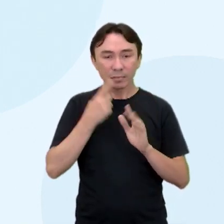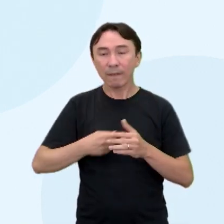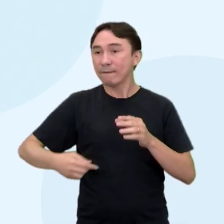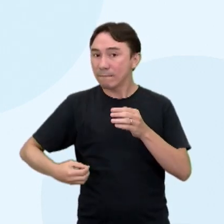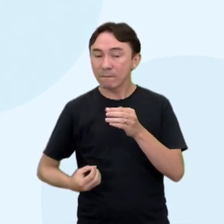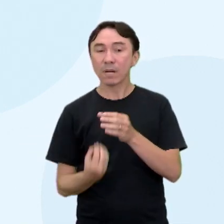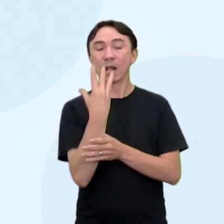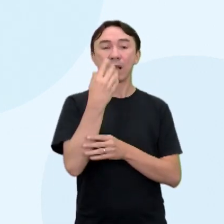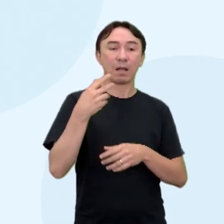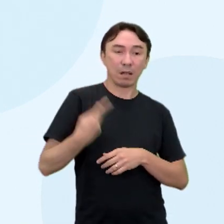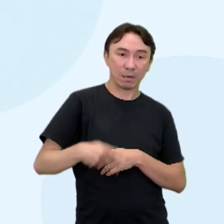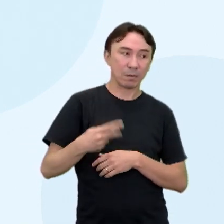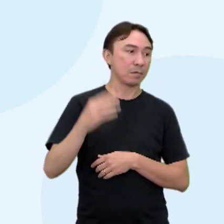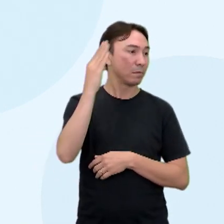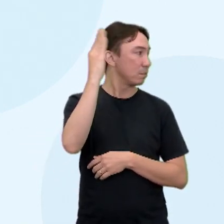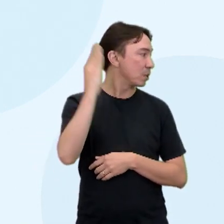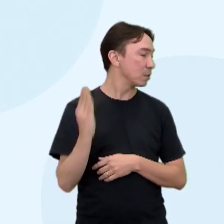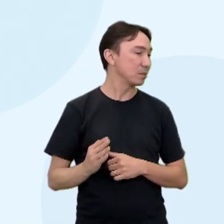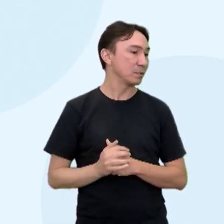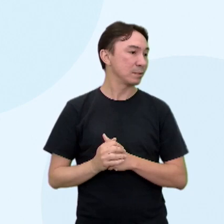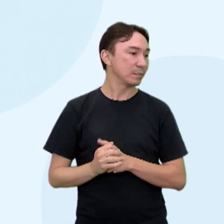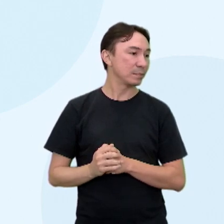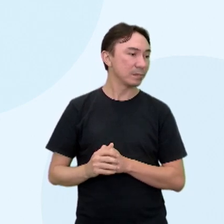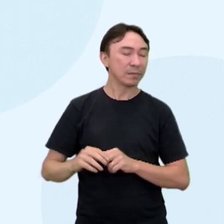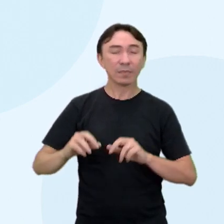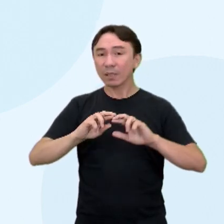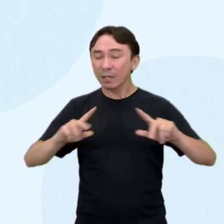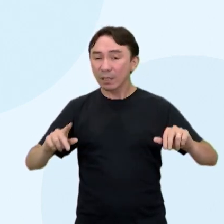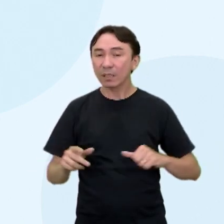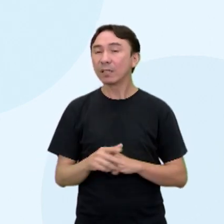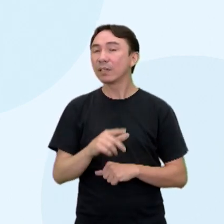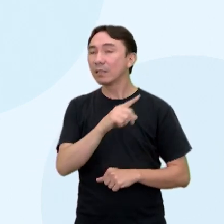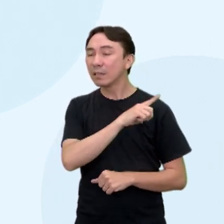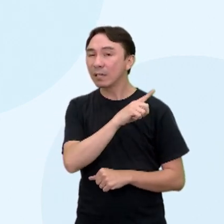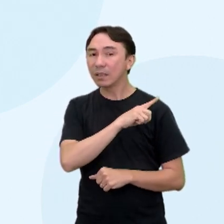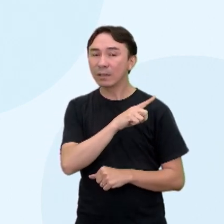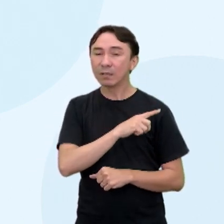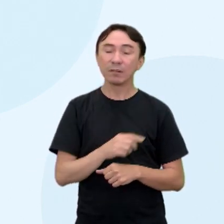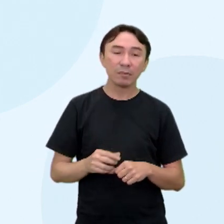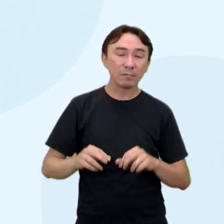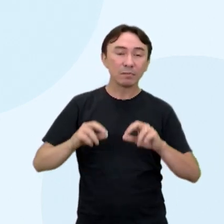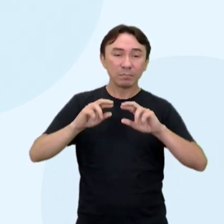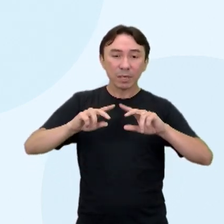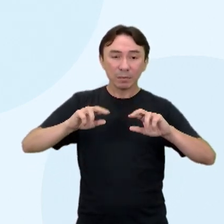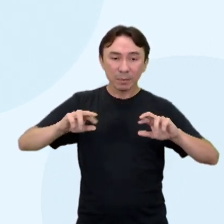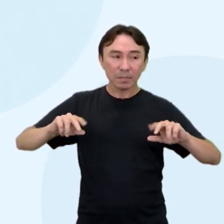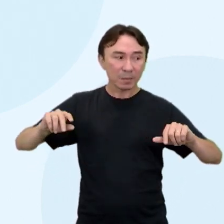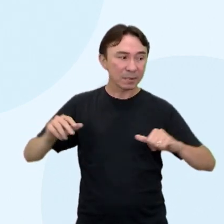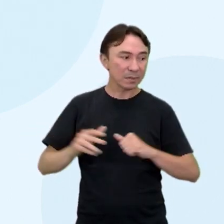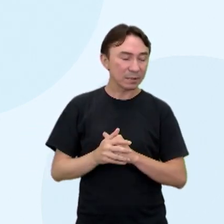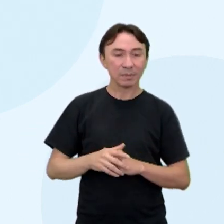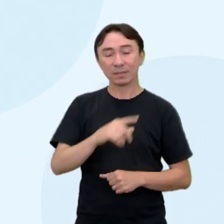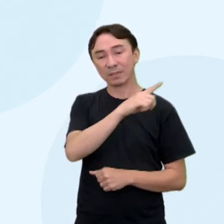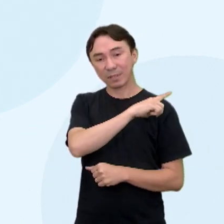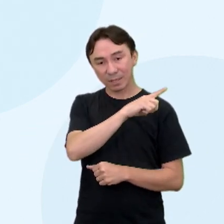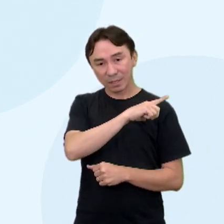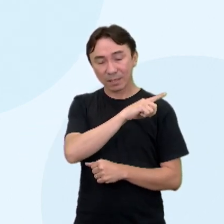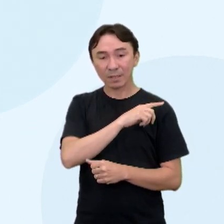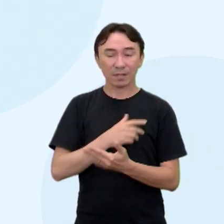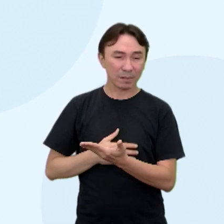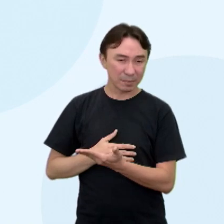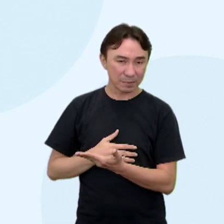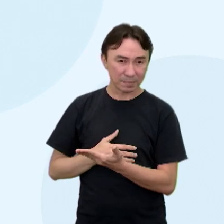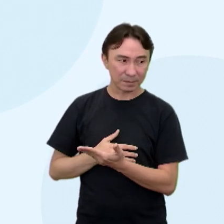Brasil. E aí, ela diz lá muitas coisas, né? A primeira é dar bases